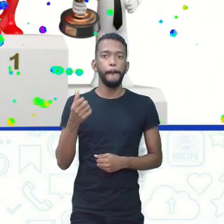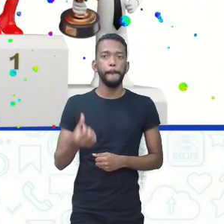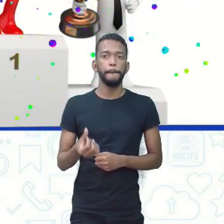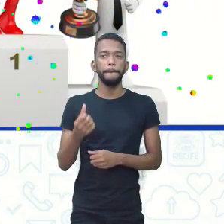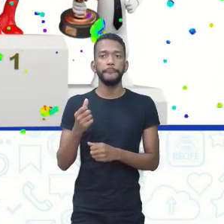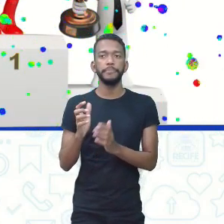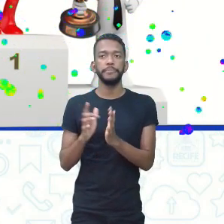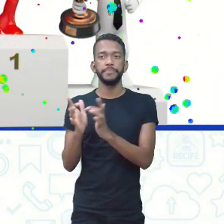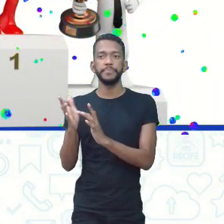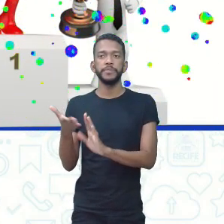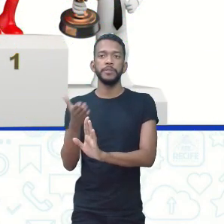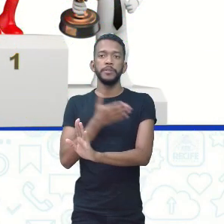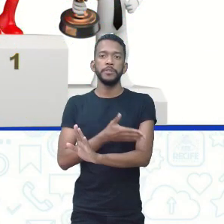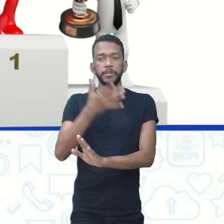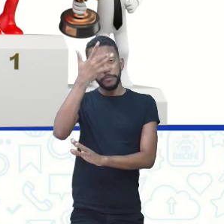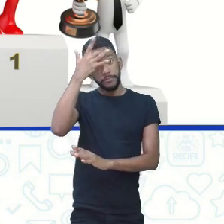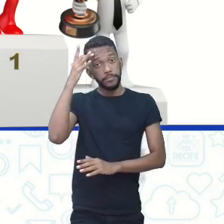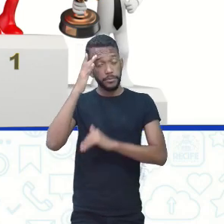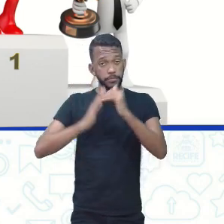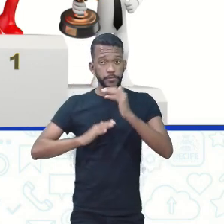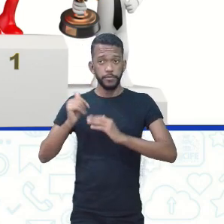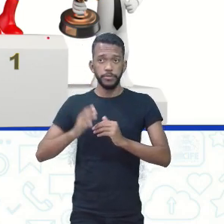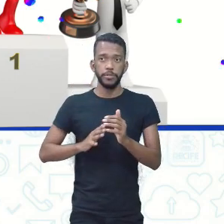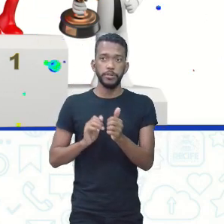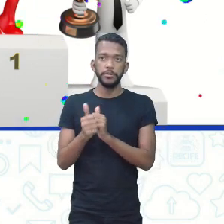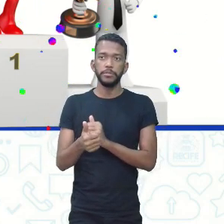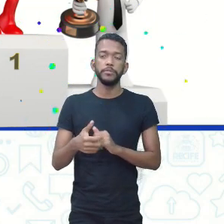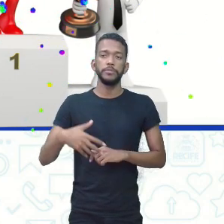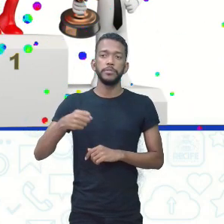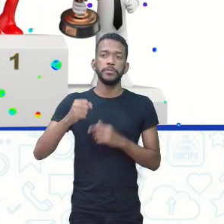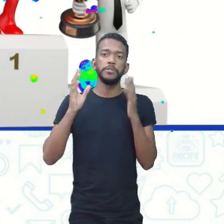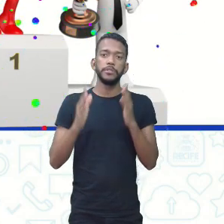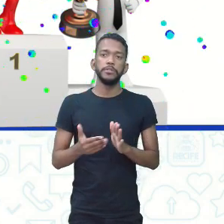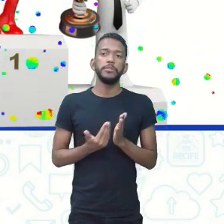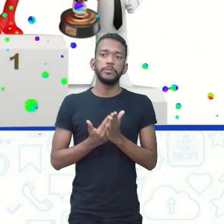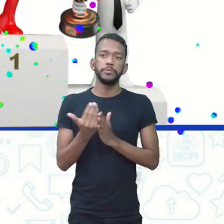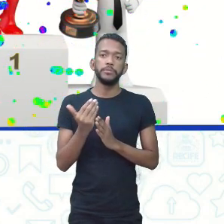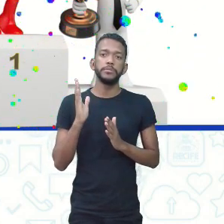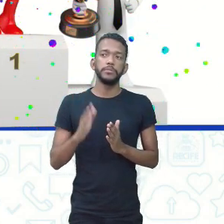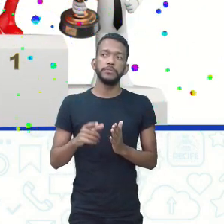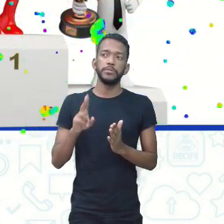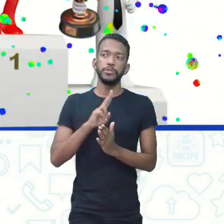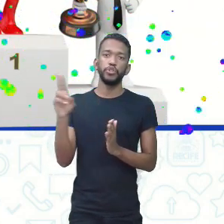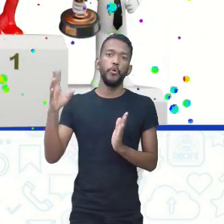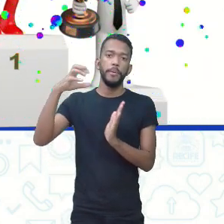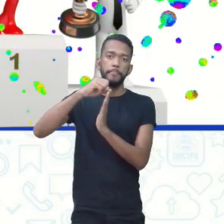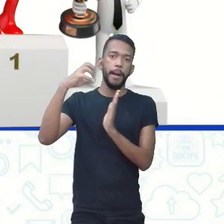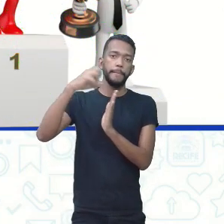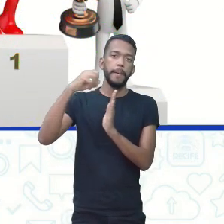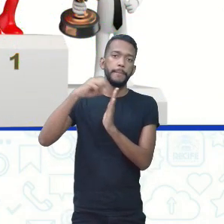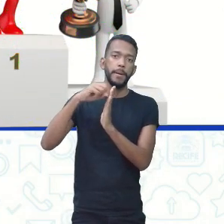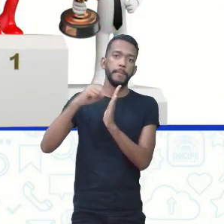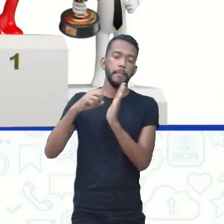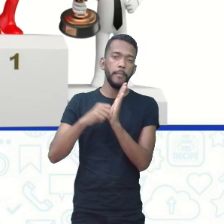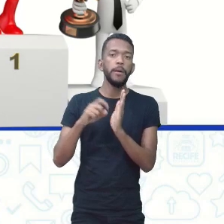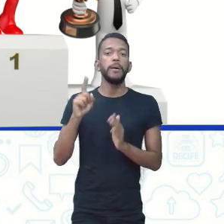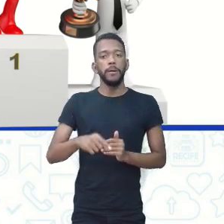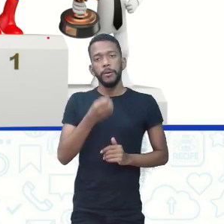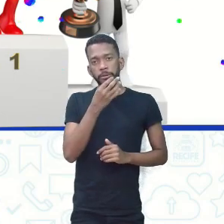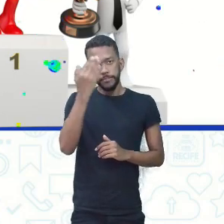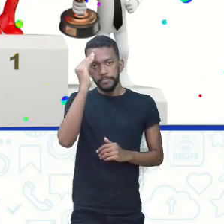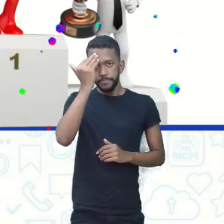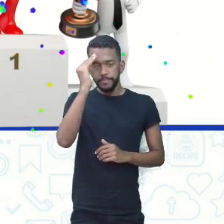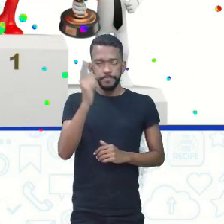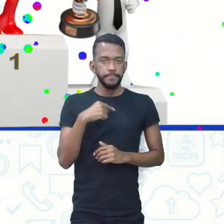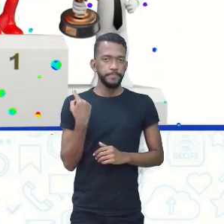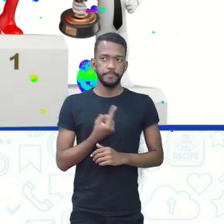776 a.C., quando os atletas vencedores começaram a ter seus nomes registrados. E é bom entender que naquela época a